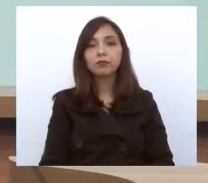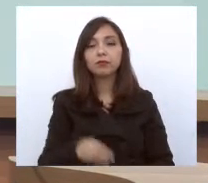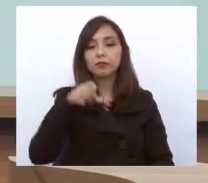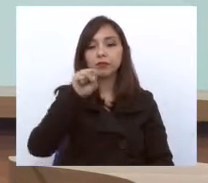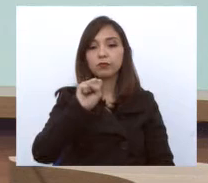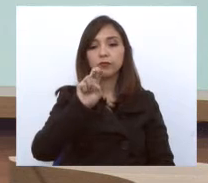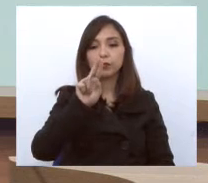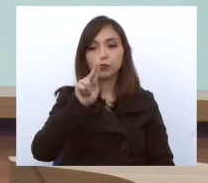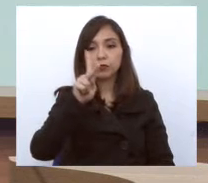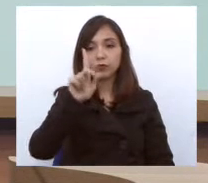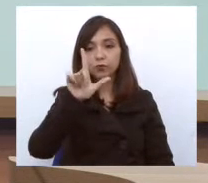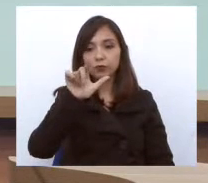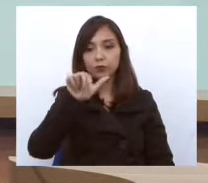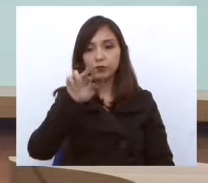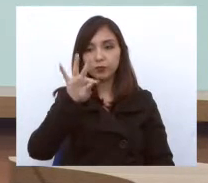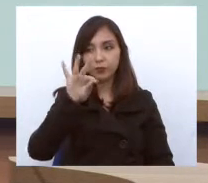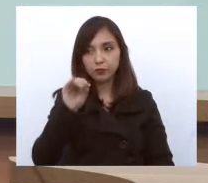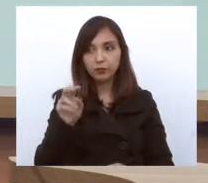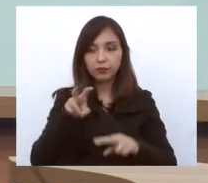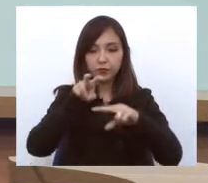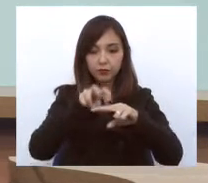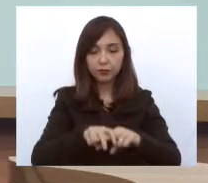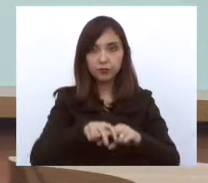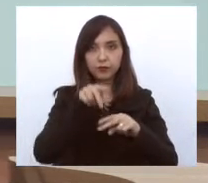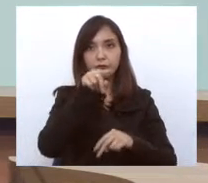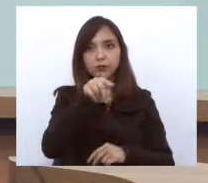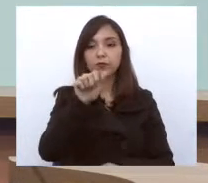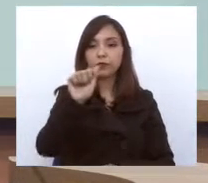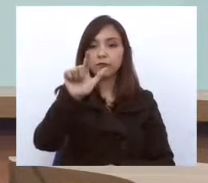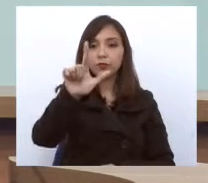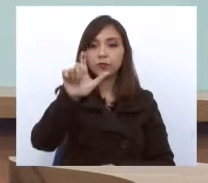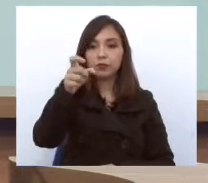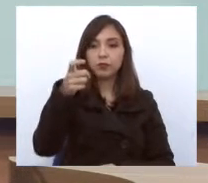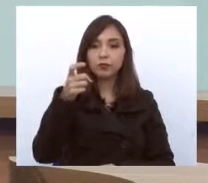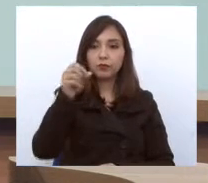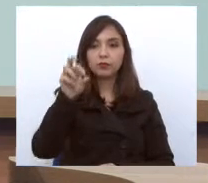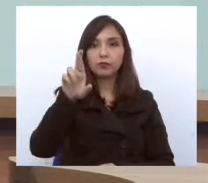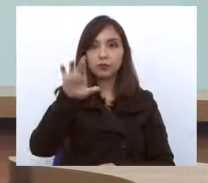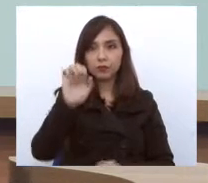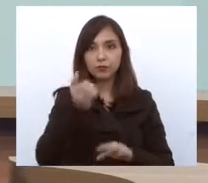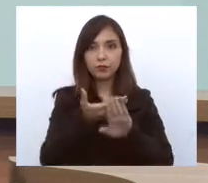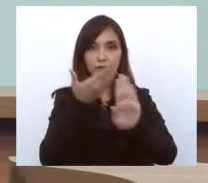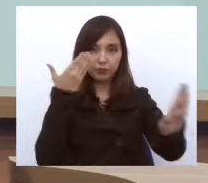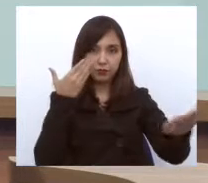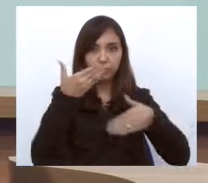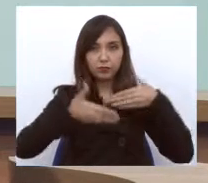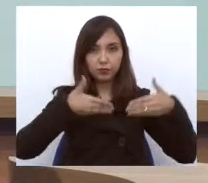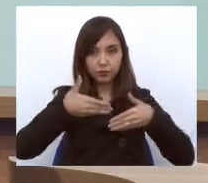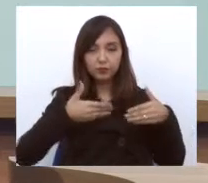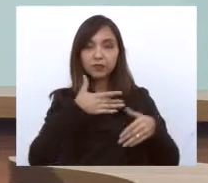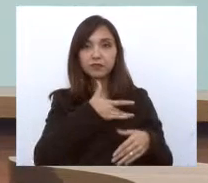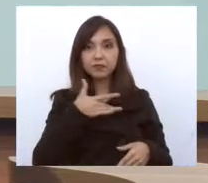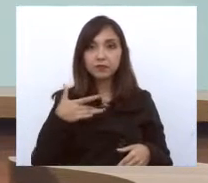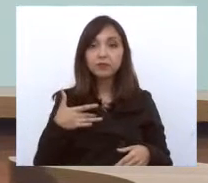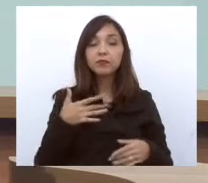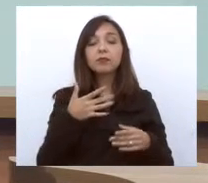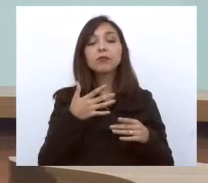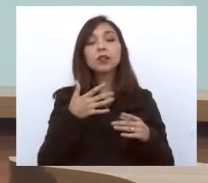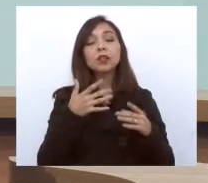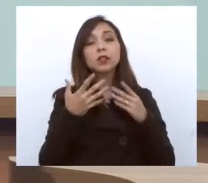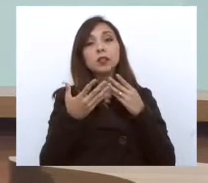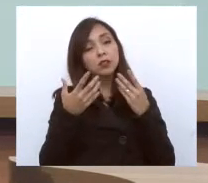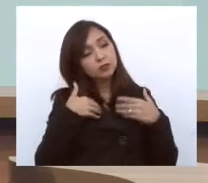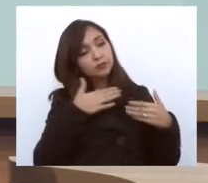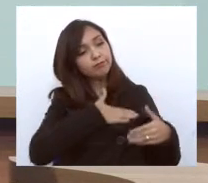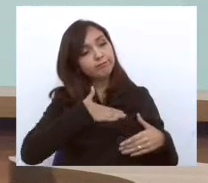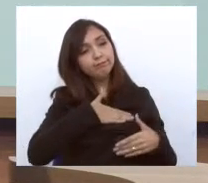suplente, a cadeira do doutor Alexandre, que se afasta, dizer para Vossa Excelência que é um prazer muito grande poder